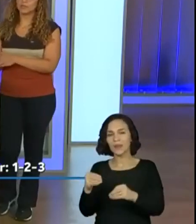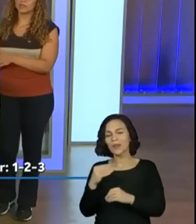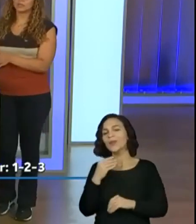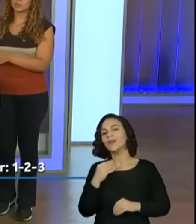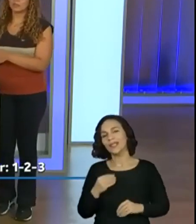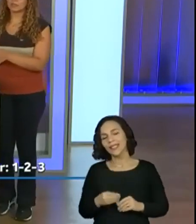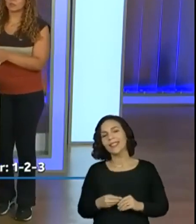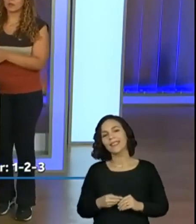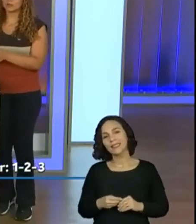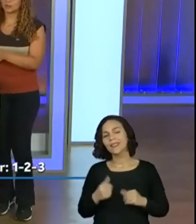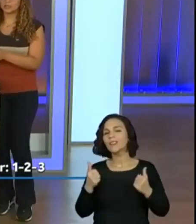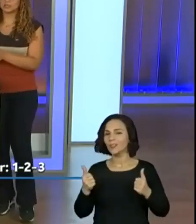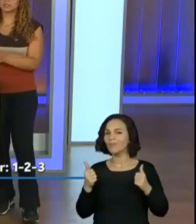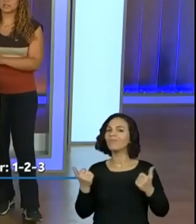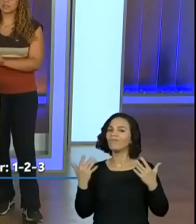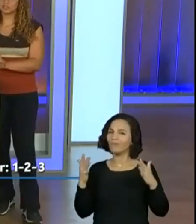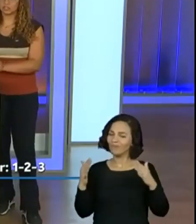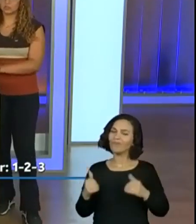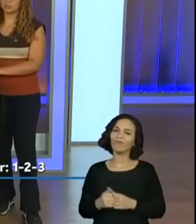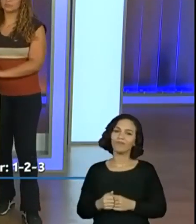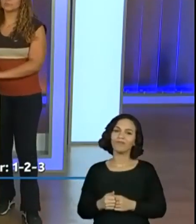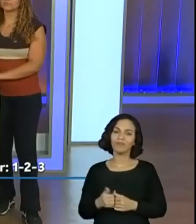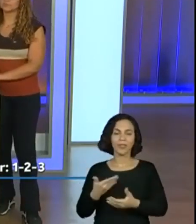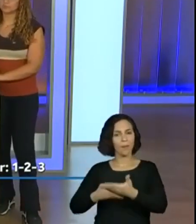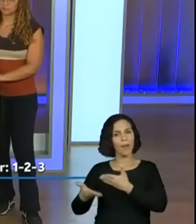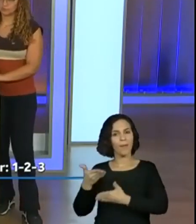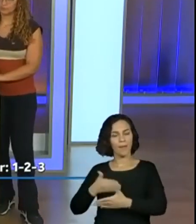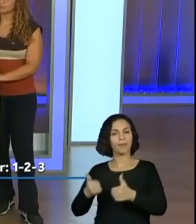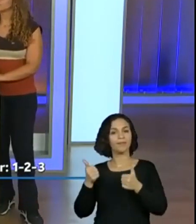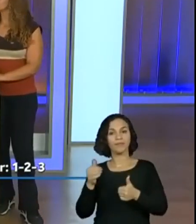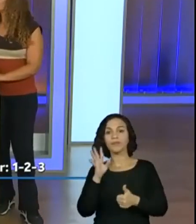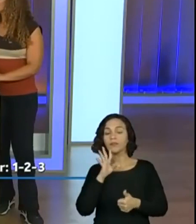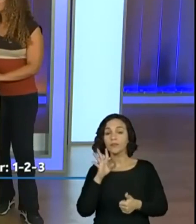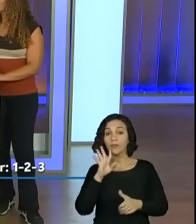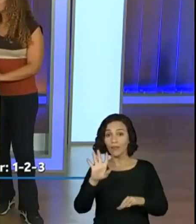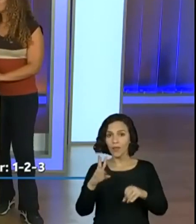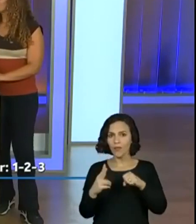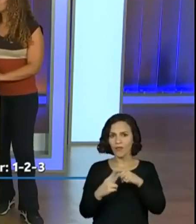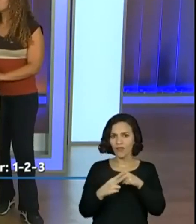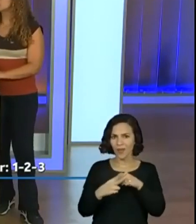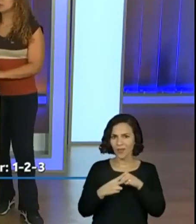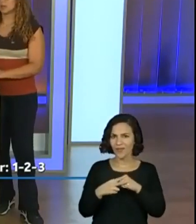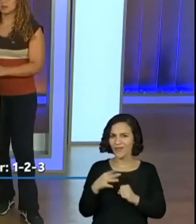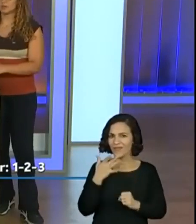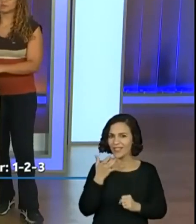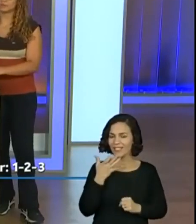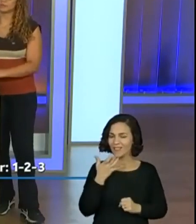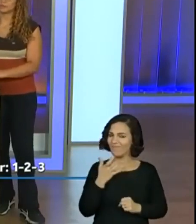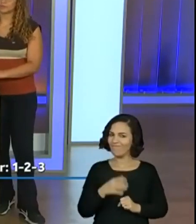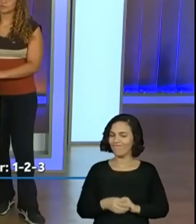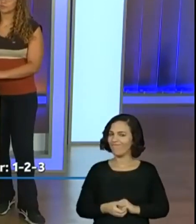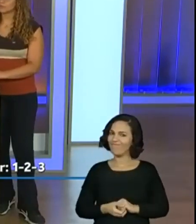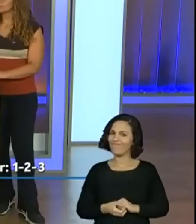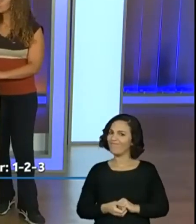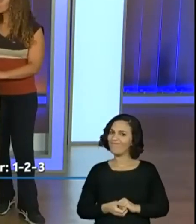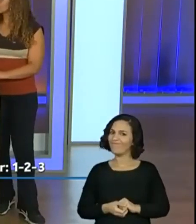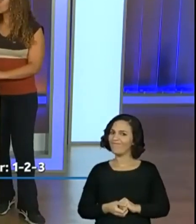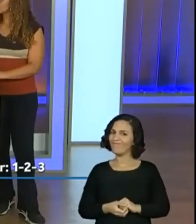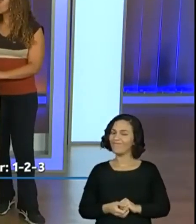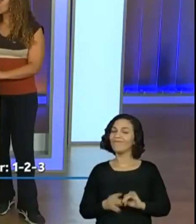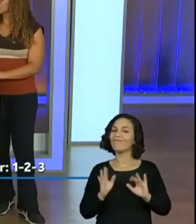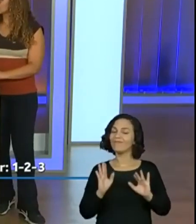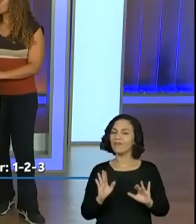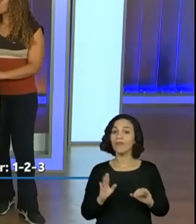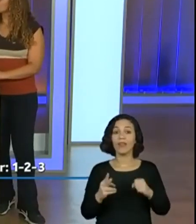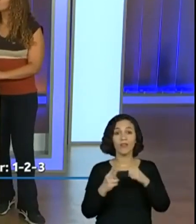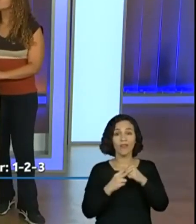aluno. Isso passou mesmo, muito rápido. Interagindo. Mas é isso mesmo. E verbo não é uma coisa fácil. Não. Né? Verbo tem, assim, muitas